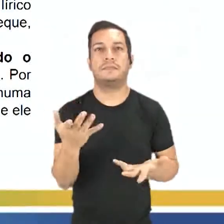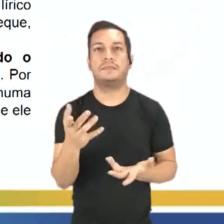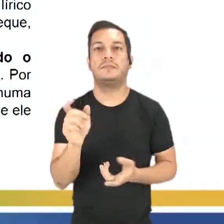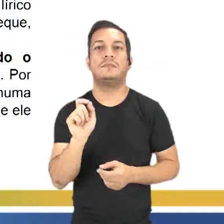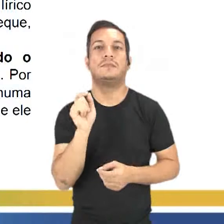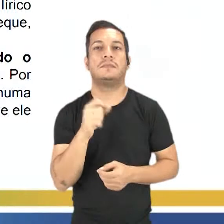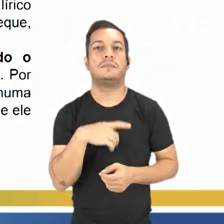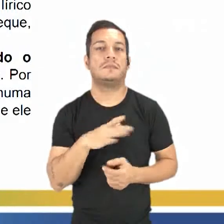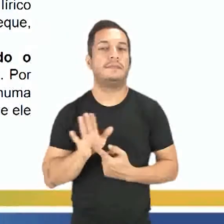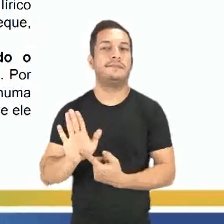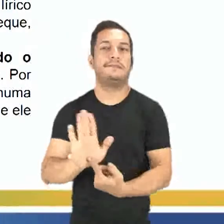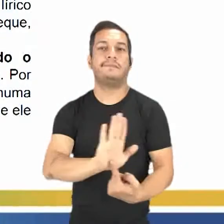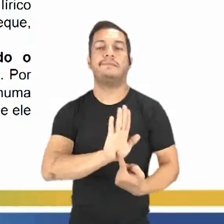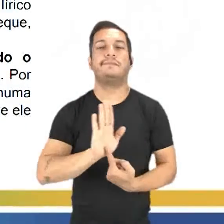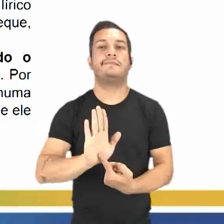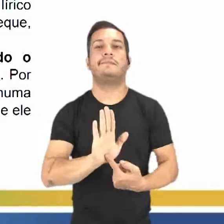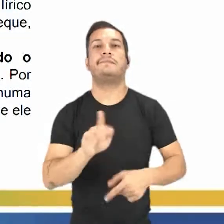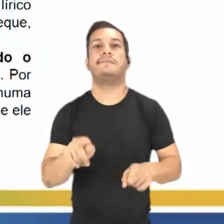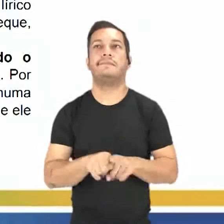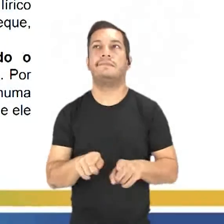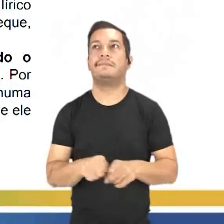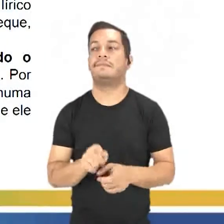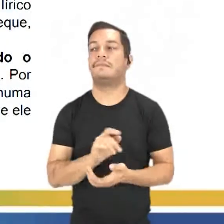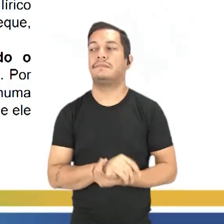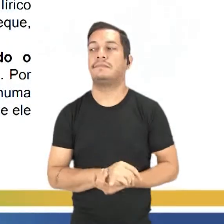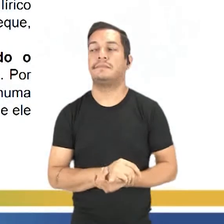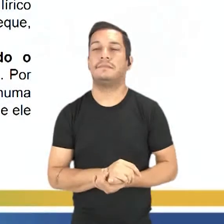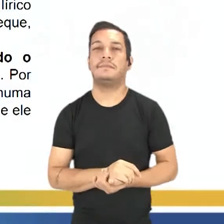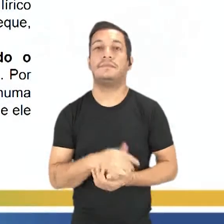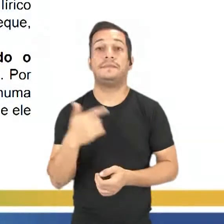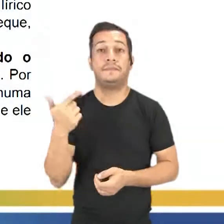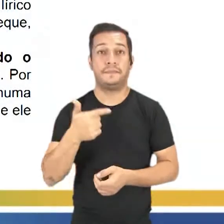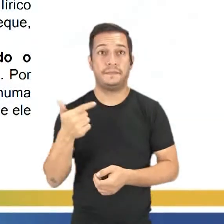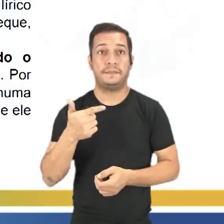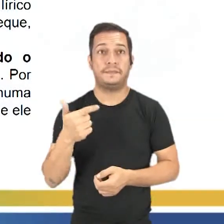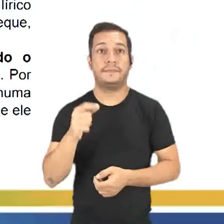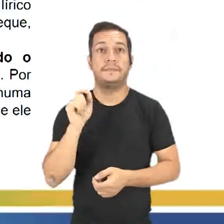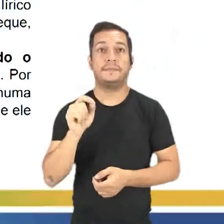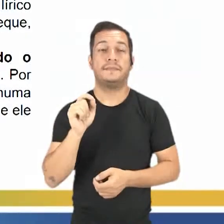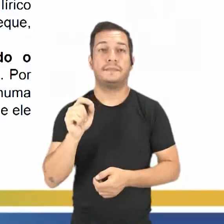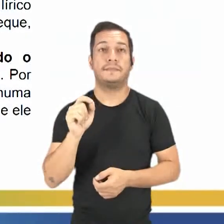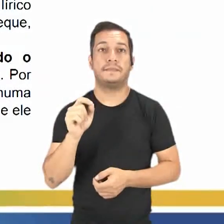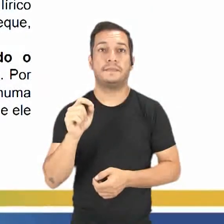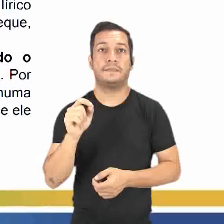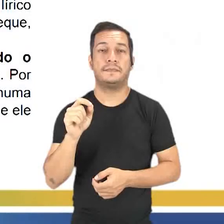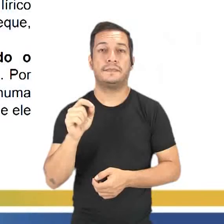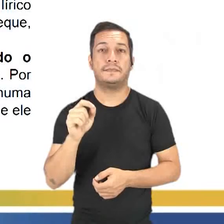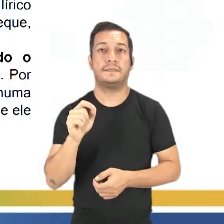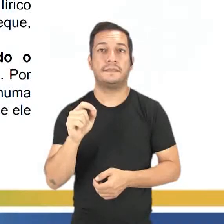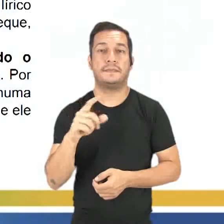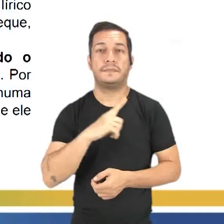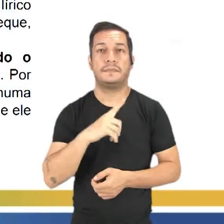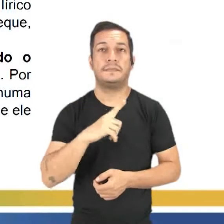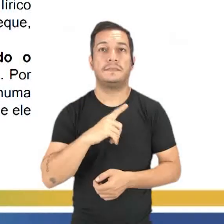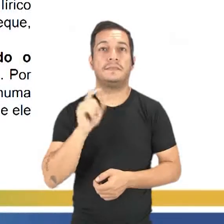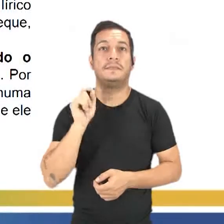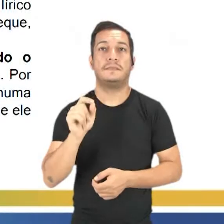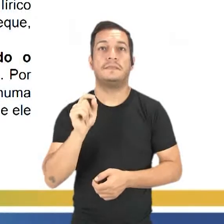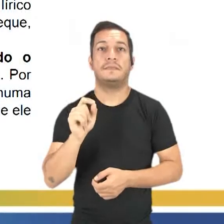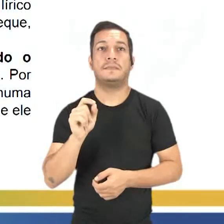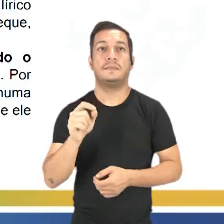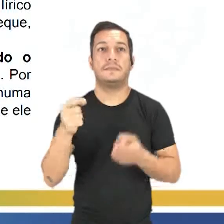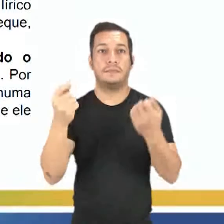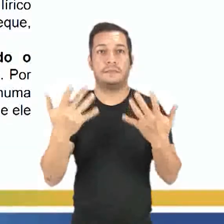ele provoca, né? E já no segundo quarteto, nós temos